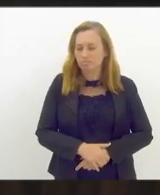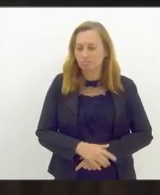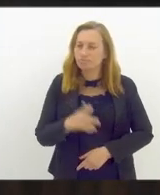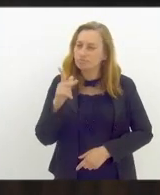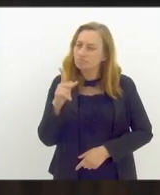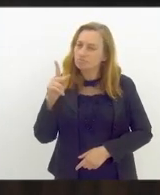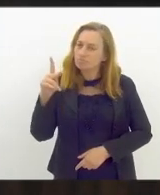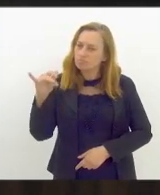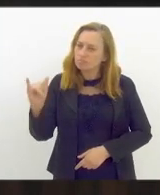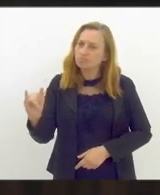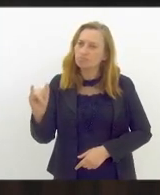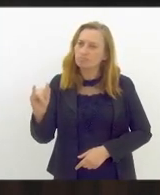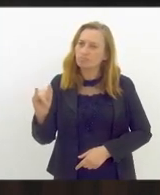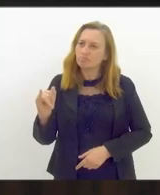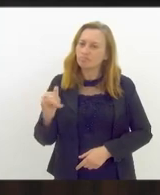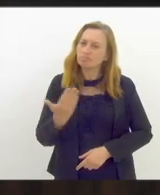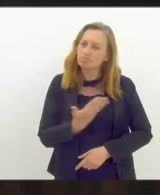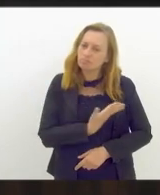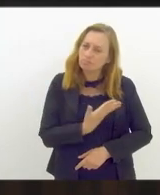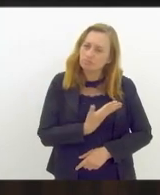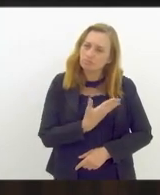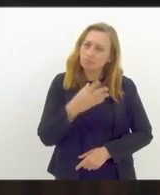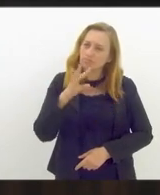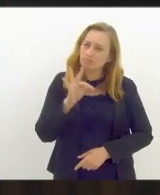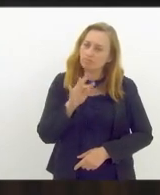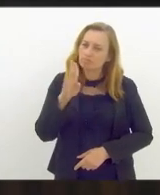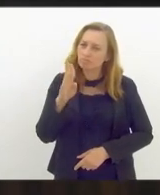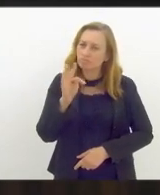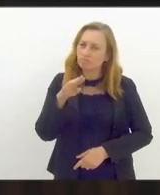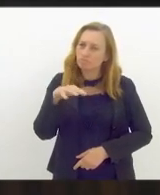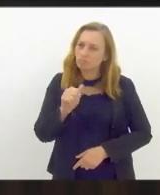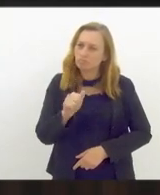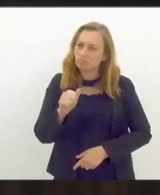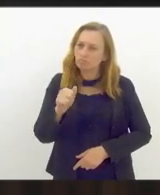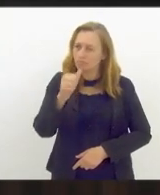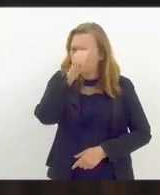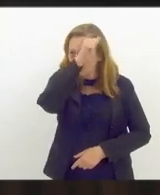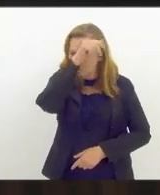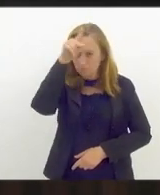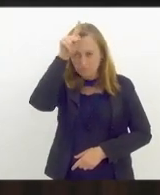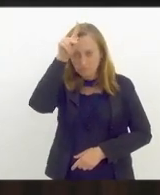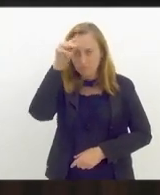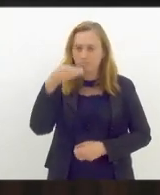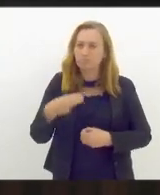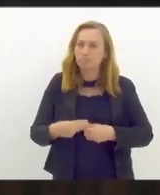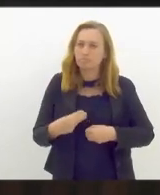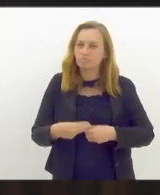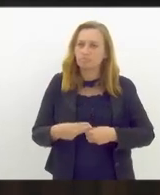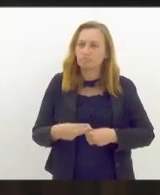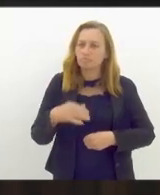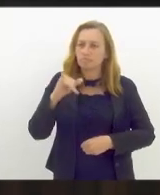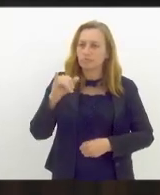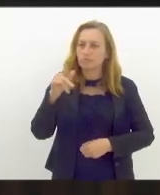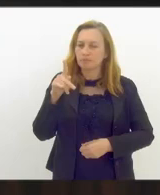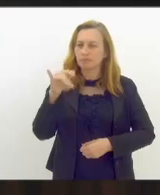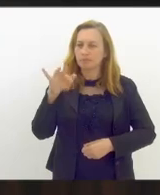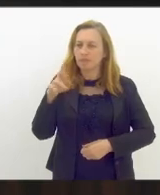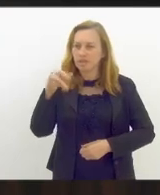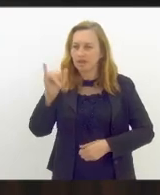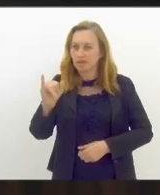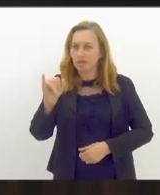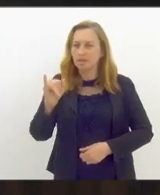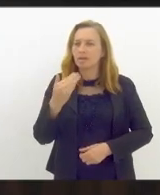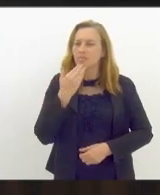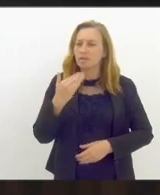pai do nosso querido Gustavo Tutuca, prefeito do município de Piraí. Pedimos a todos